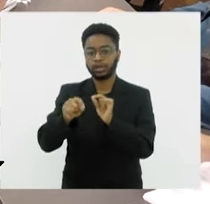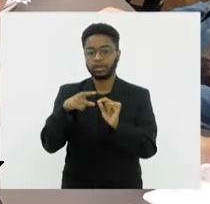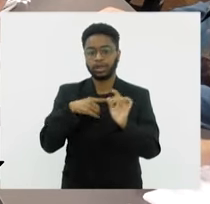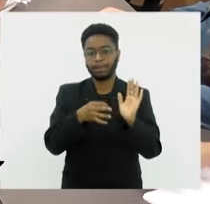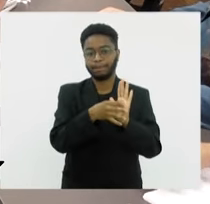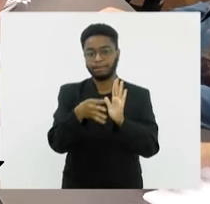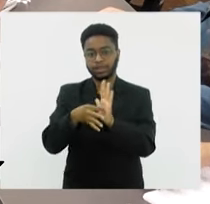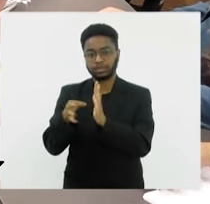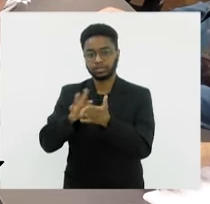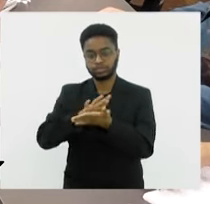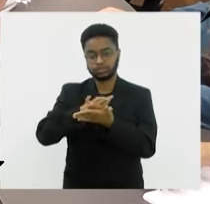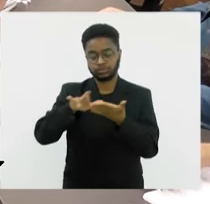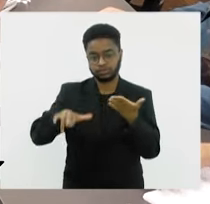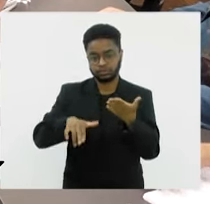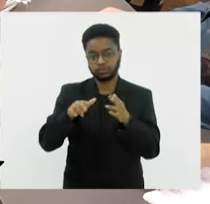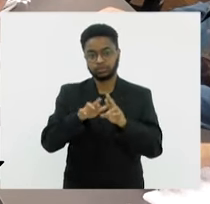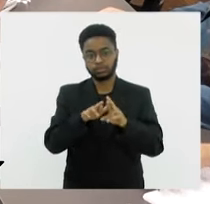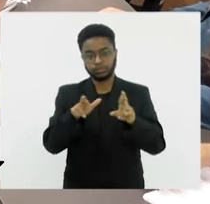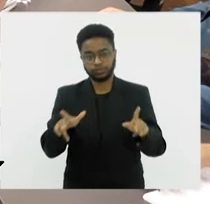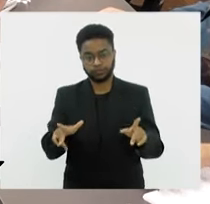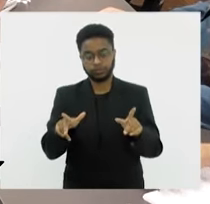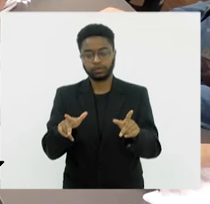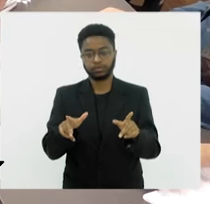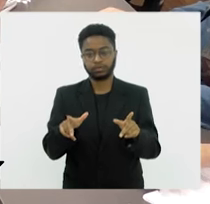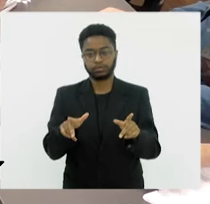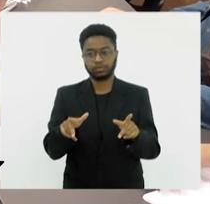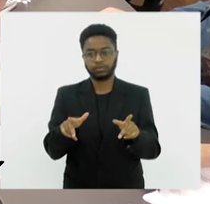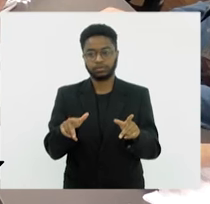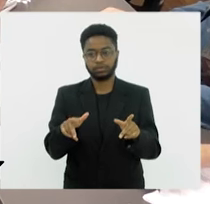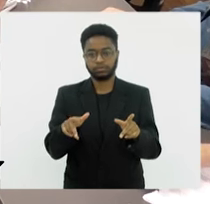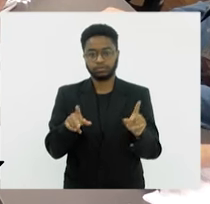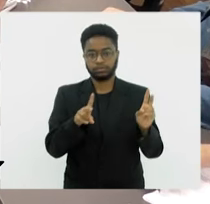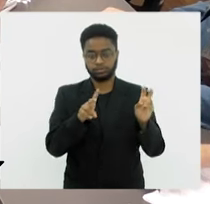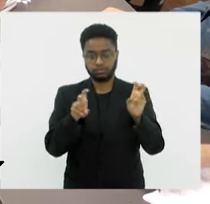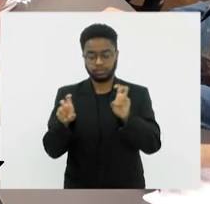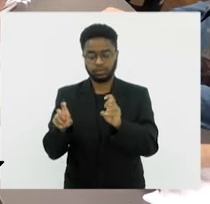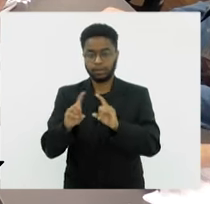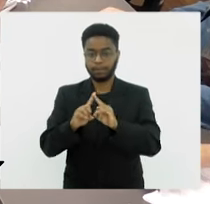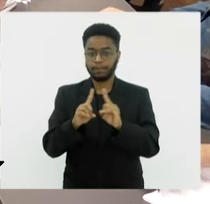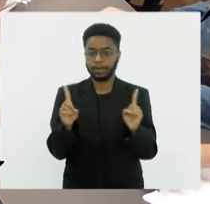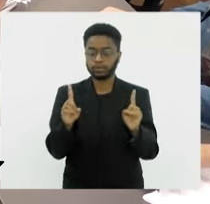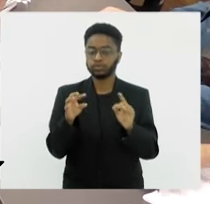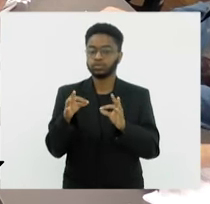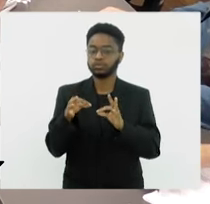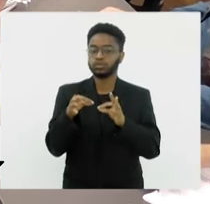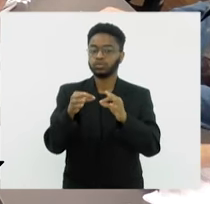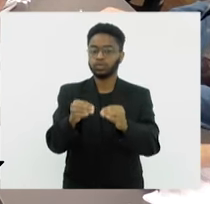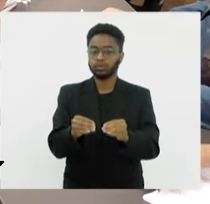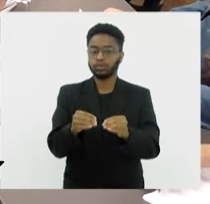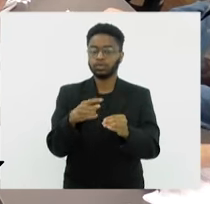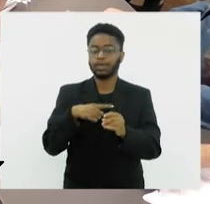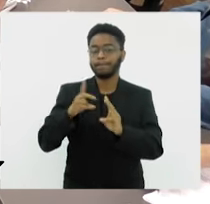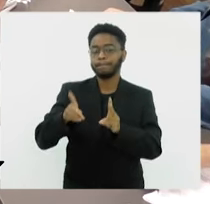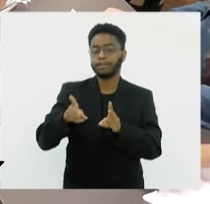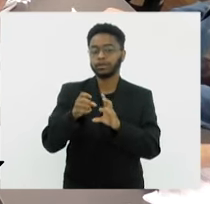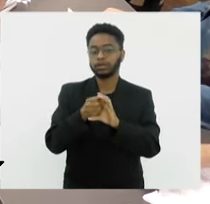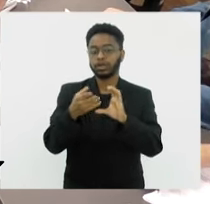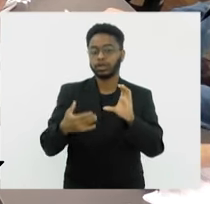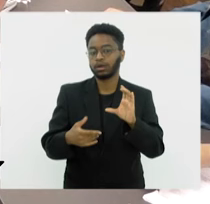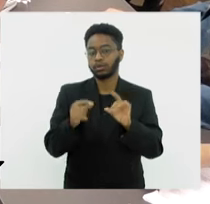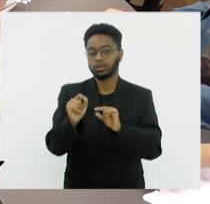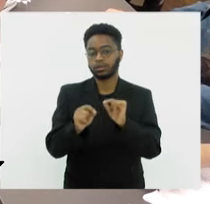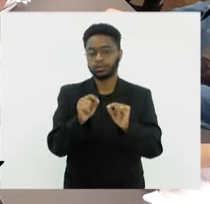diferentes, distintos, diferentes lavras, mas todos eles com a mesma característica de